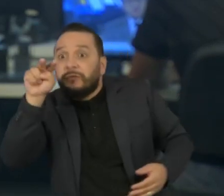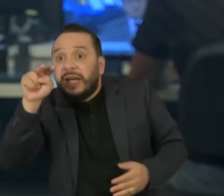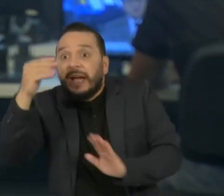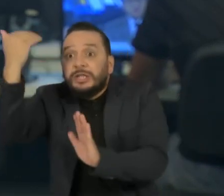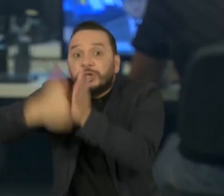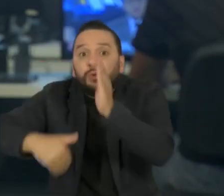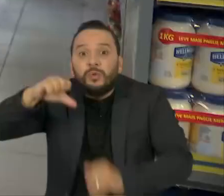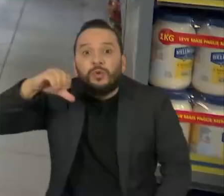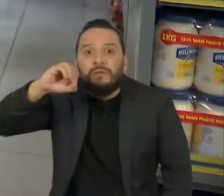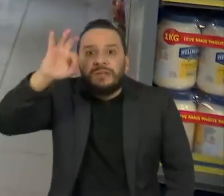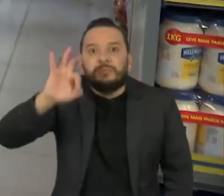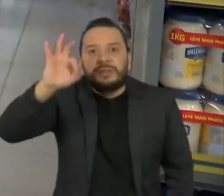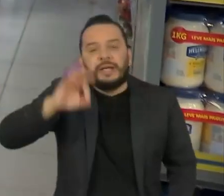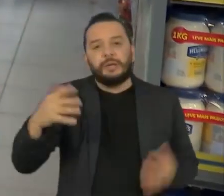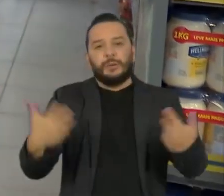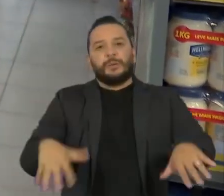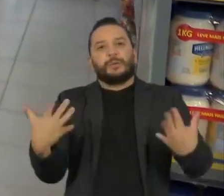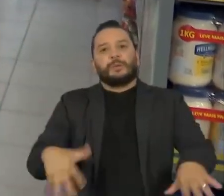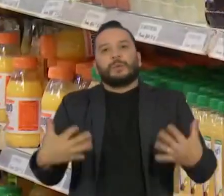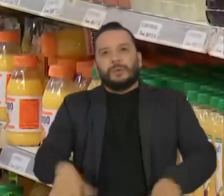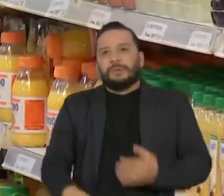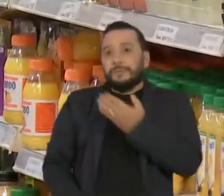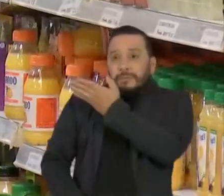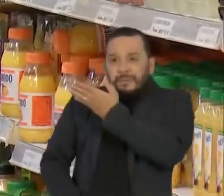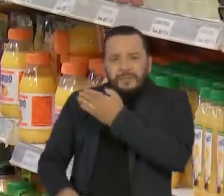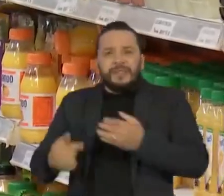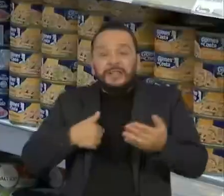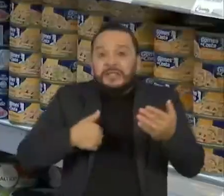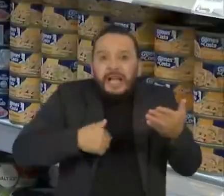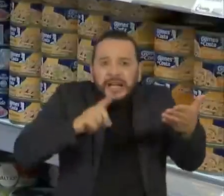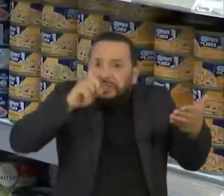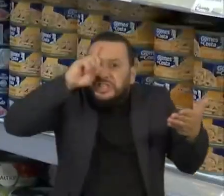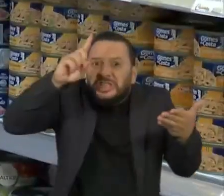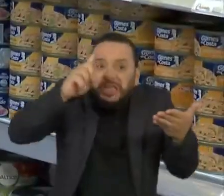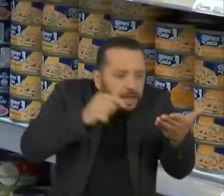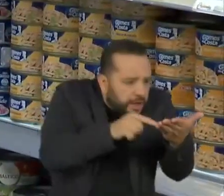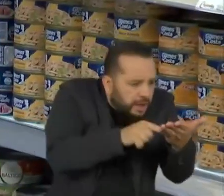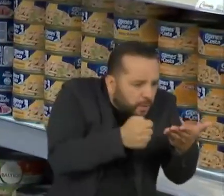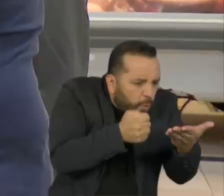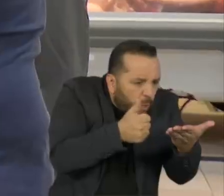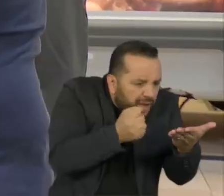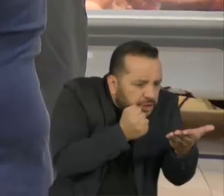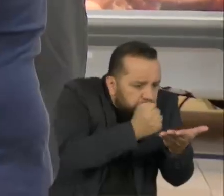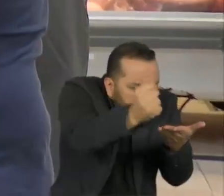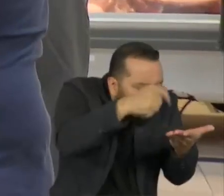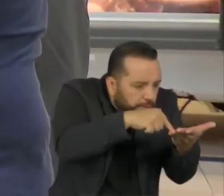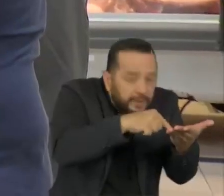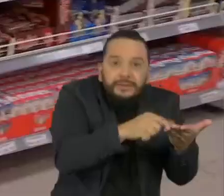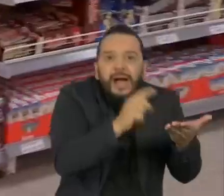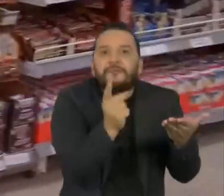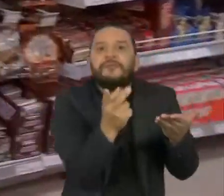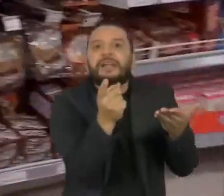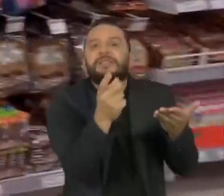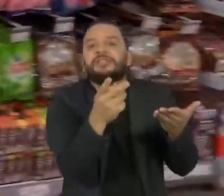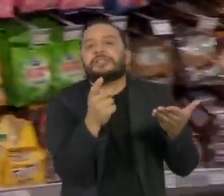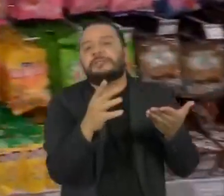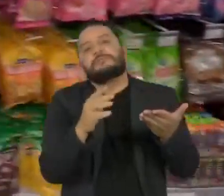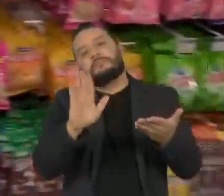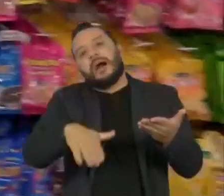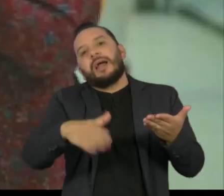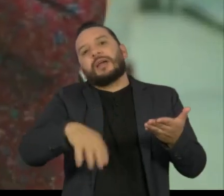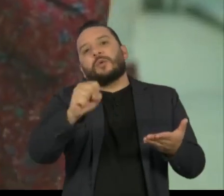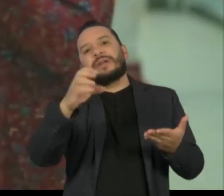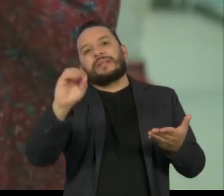a 80%. Produtos com prazo de validade perto do fim podem ser vendidos com desconto de até